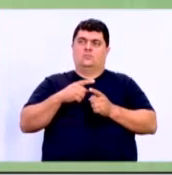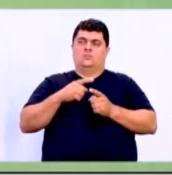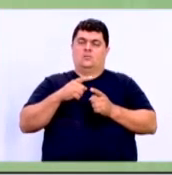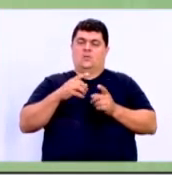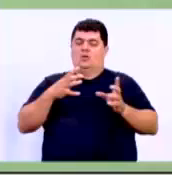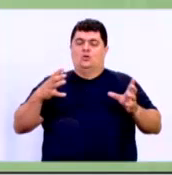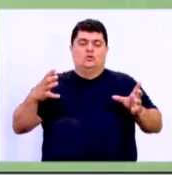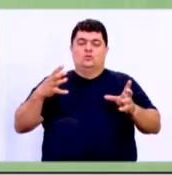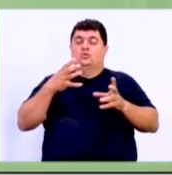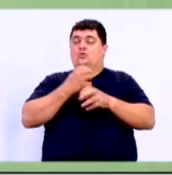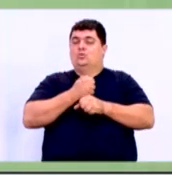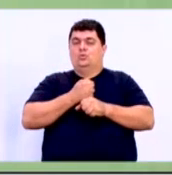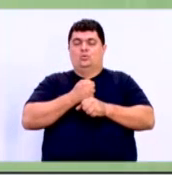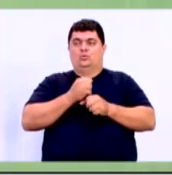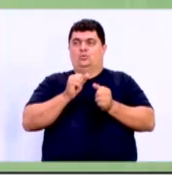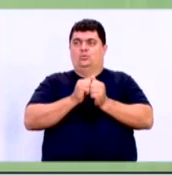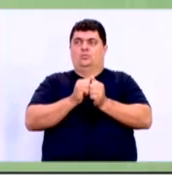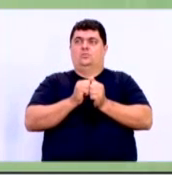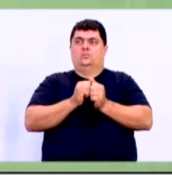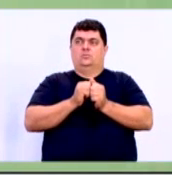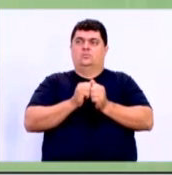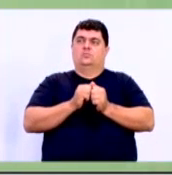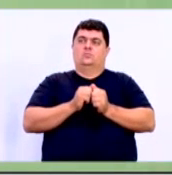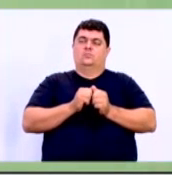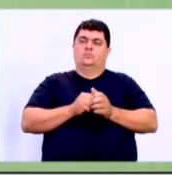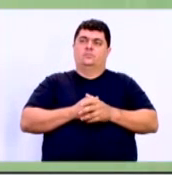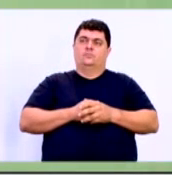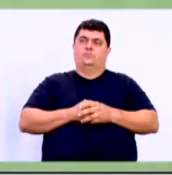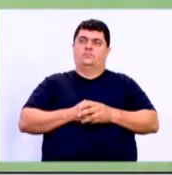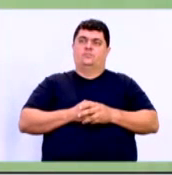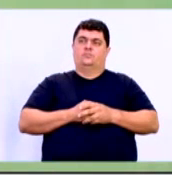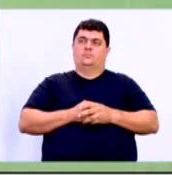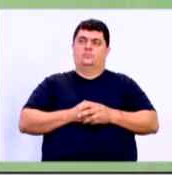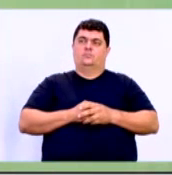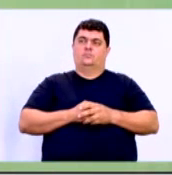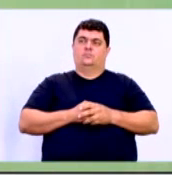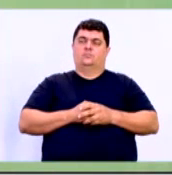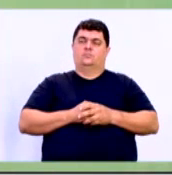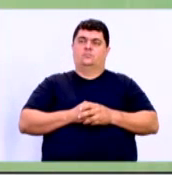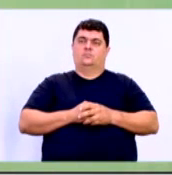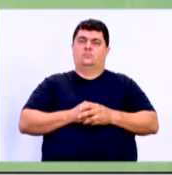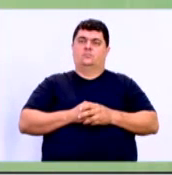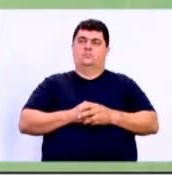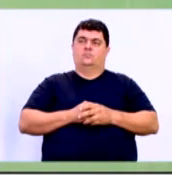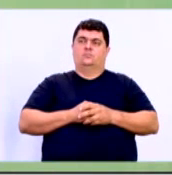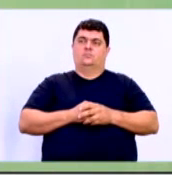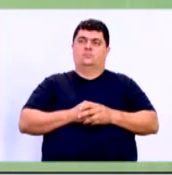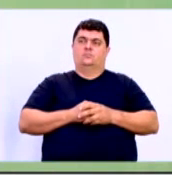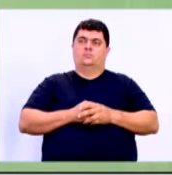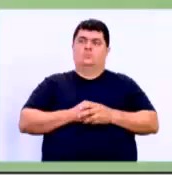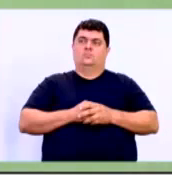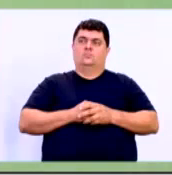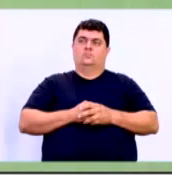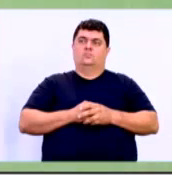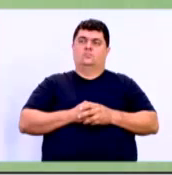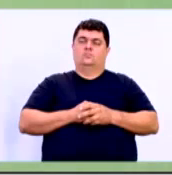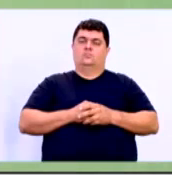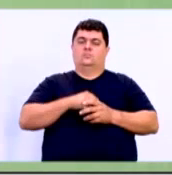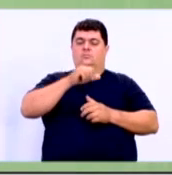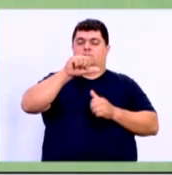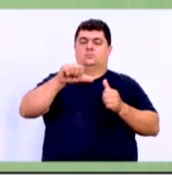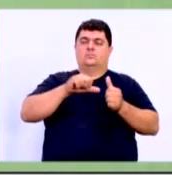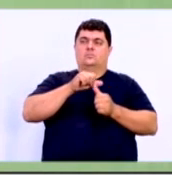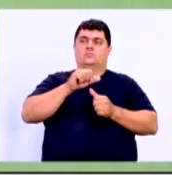contabiliza todos os custos, inclusive os fixos. Exatamente. Então, vamos lá, custo